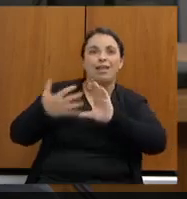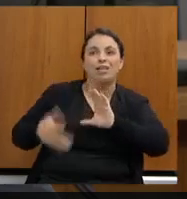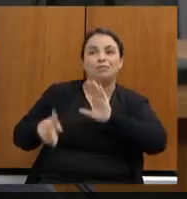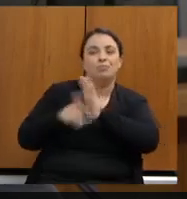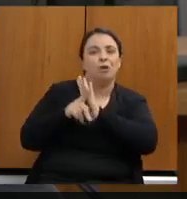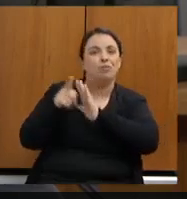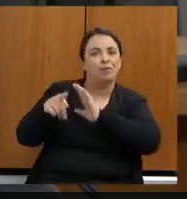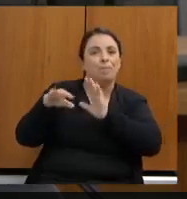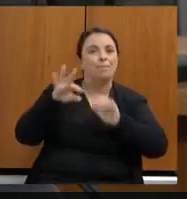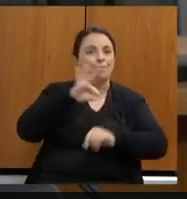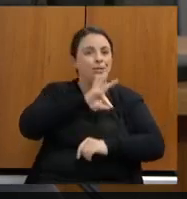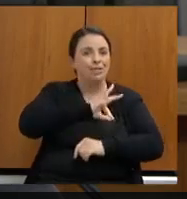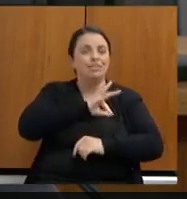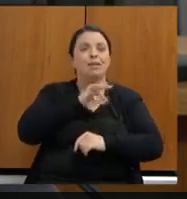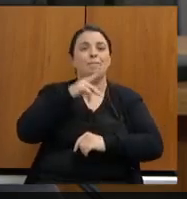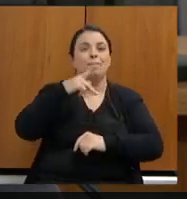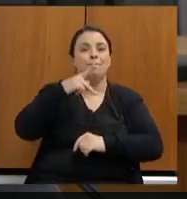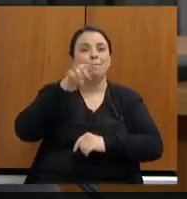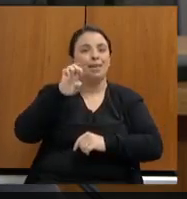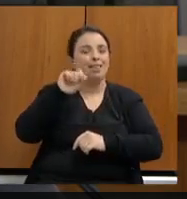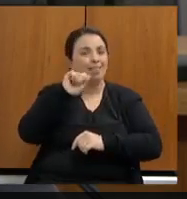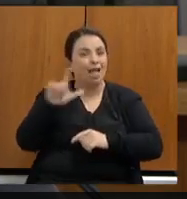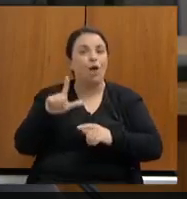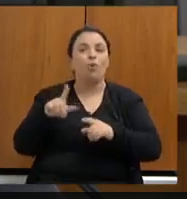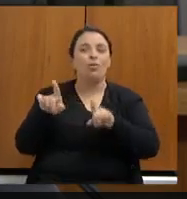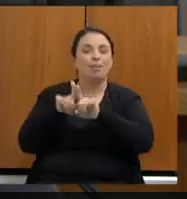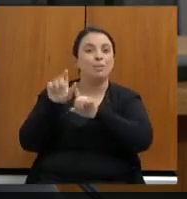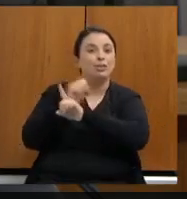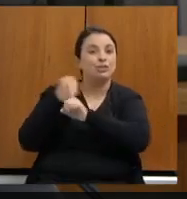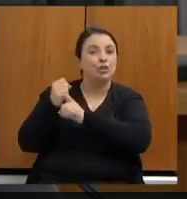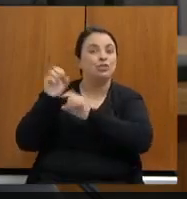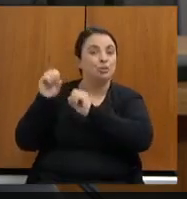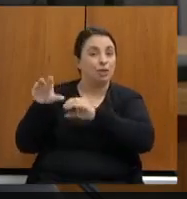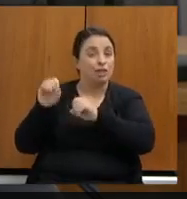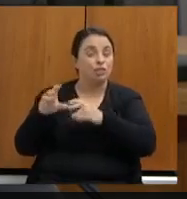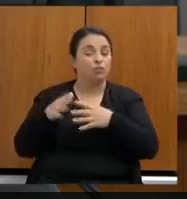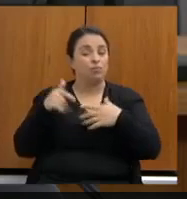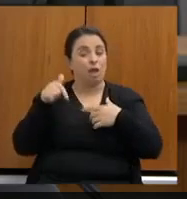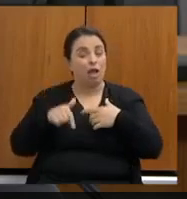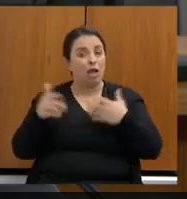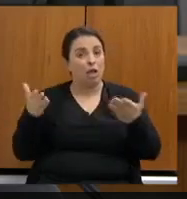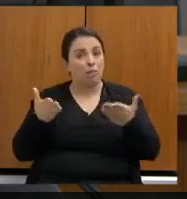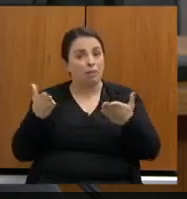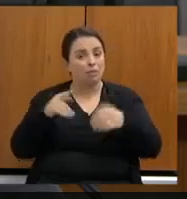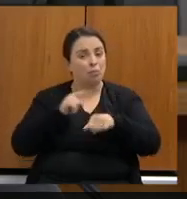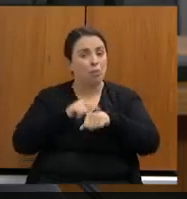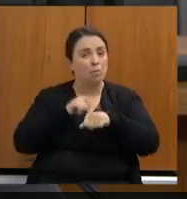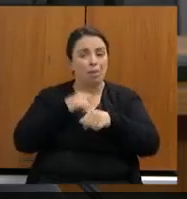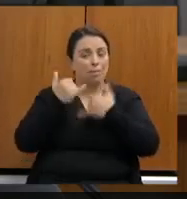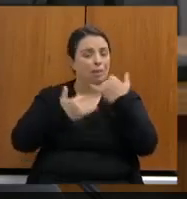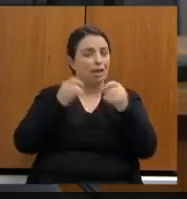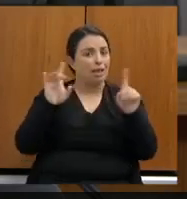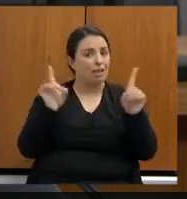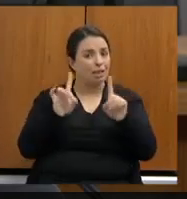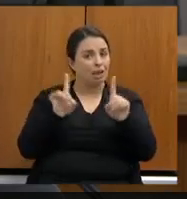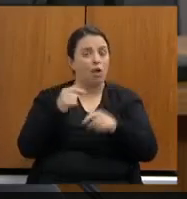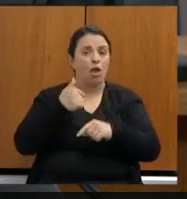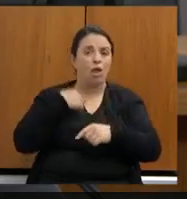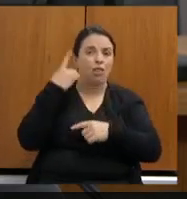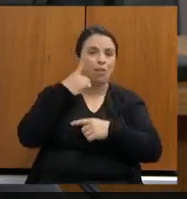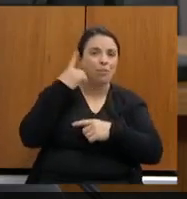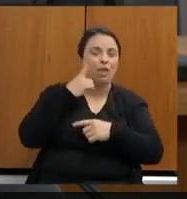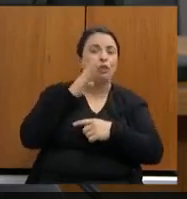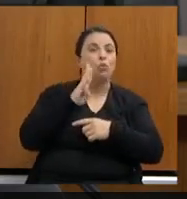socioeducativo também não é momento de brincarmos no Brasil e o deputado Bruno engler